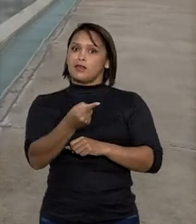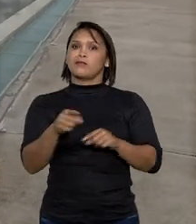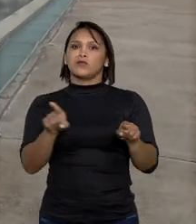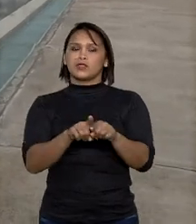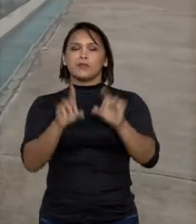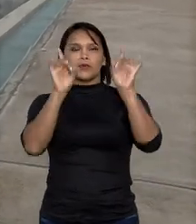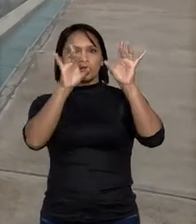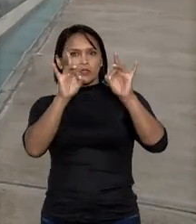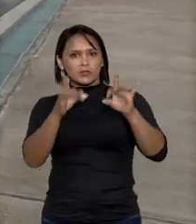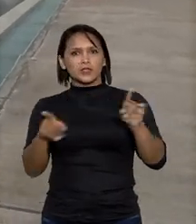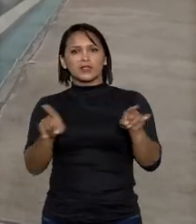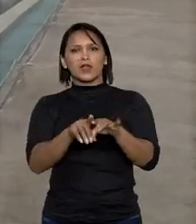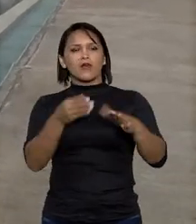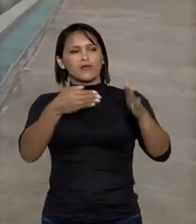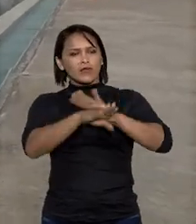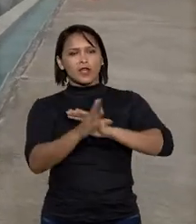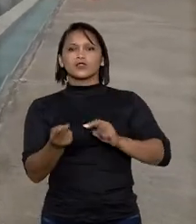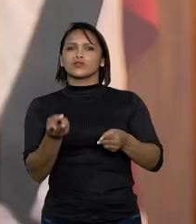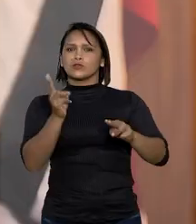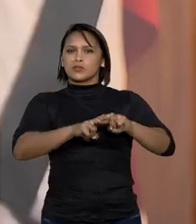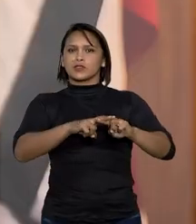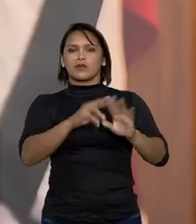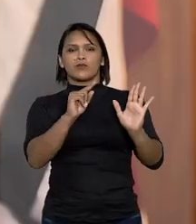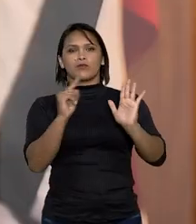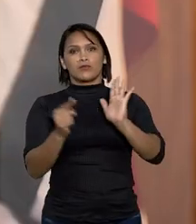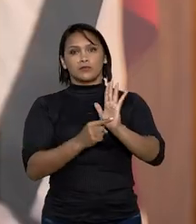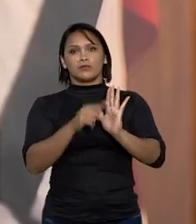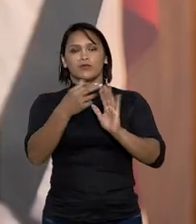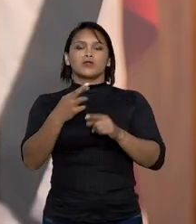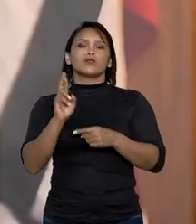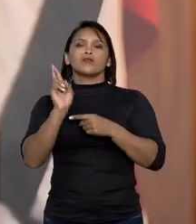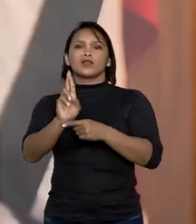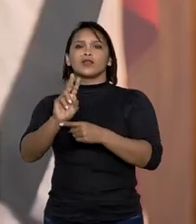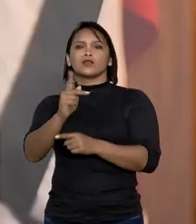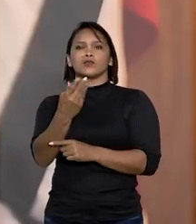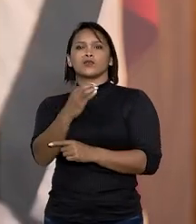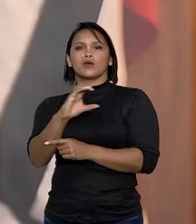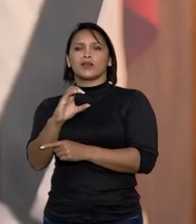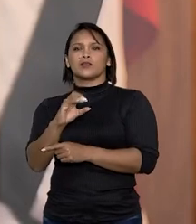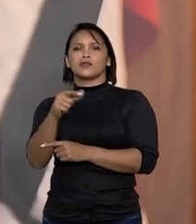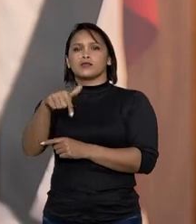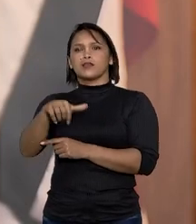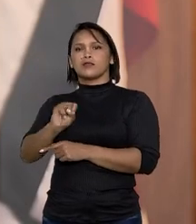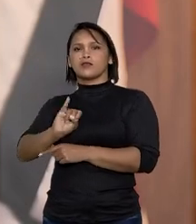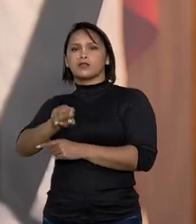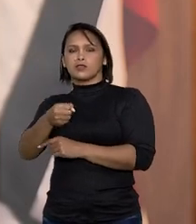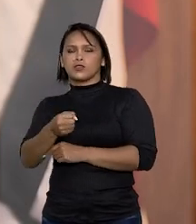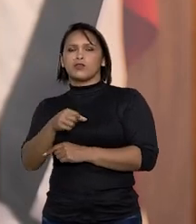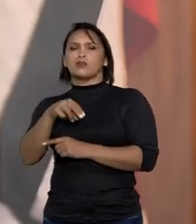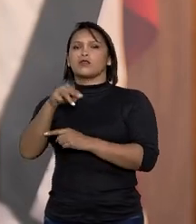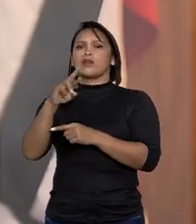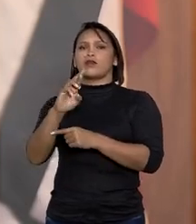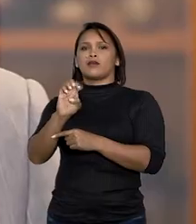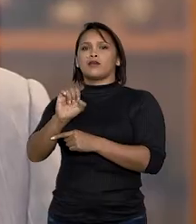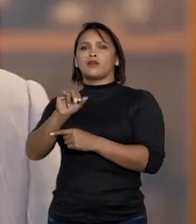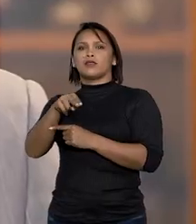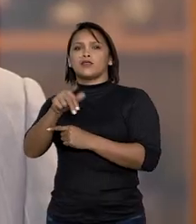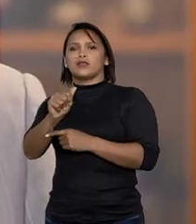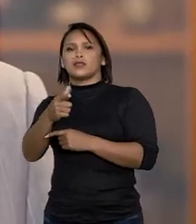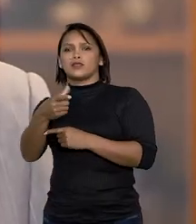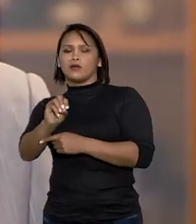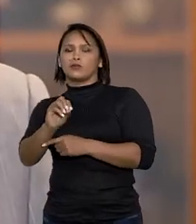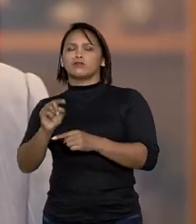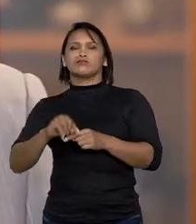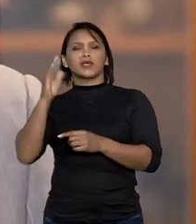o órgão especial da corte ratificou a prisão do acusado o relator do habeas corpus no STJ Ministro Reynaldo Soares da